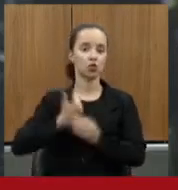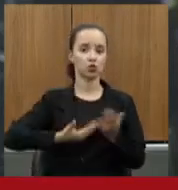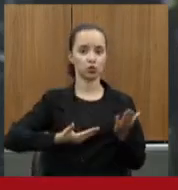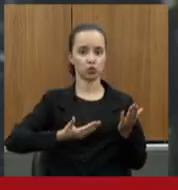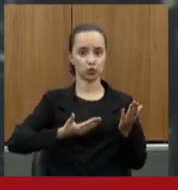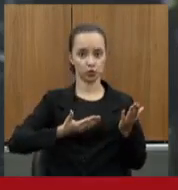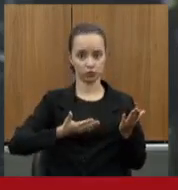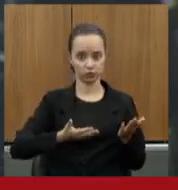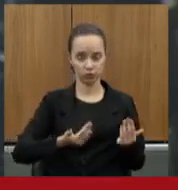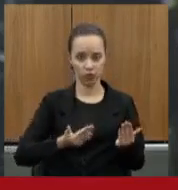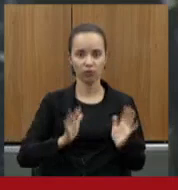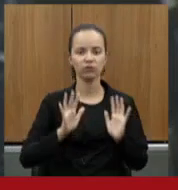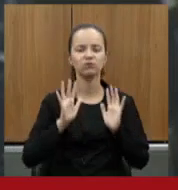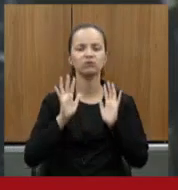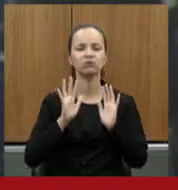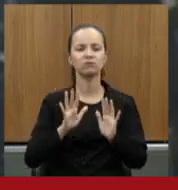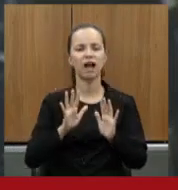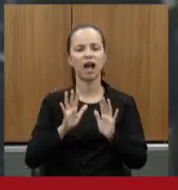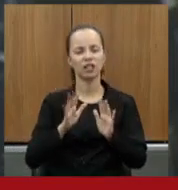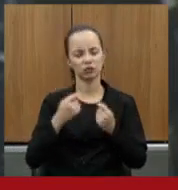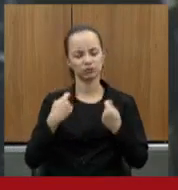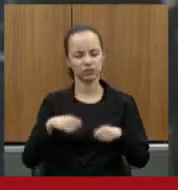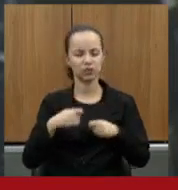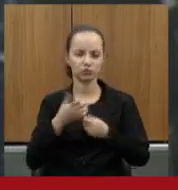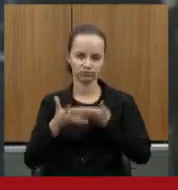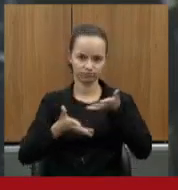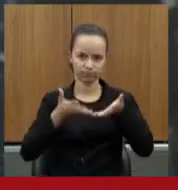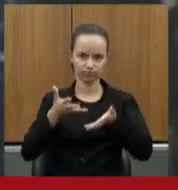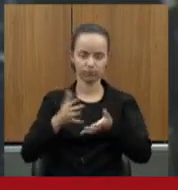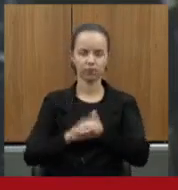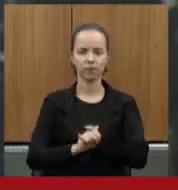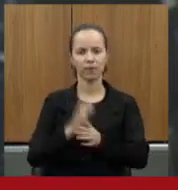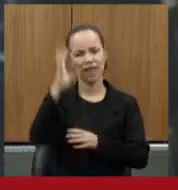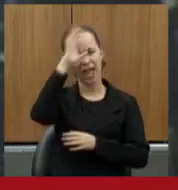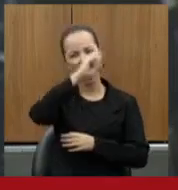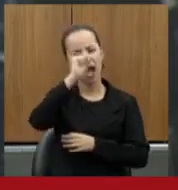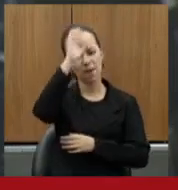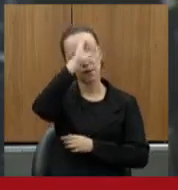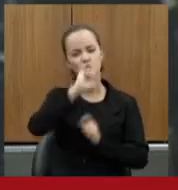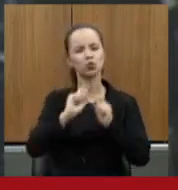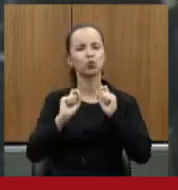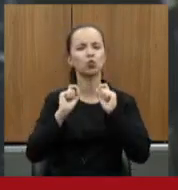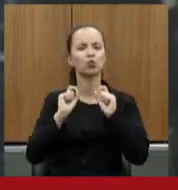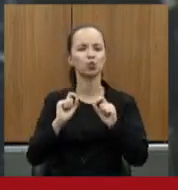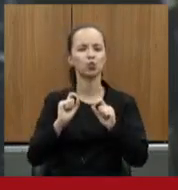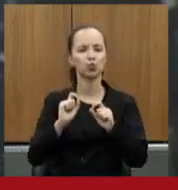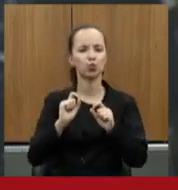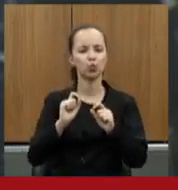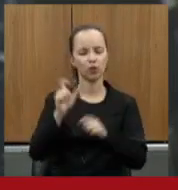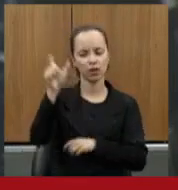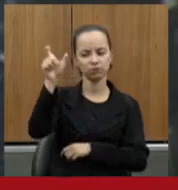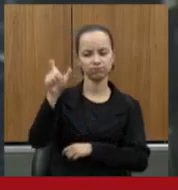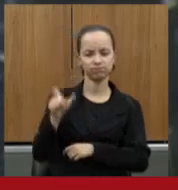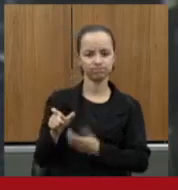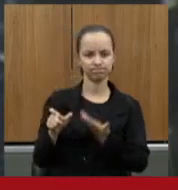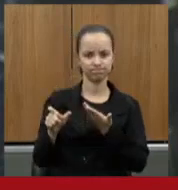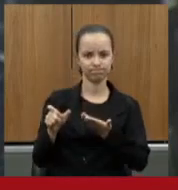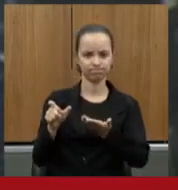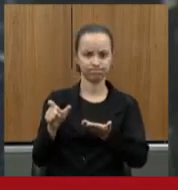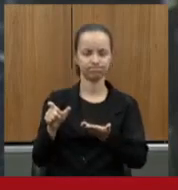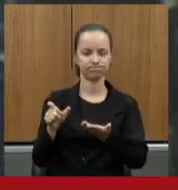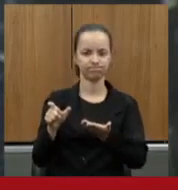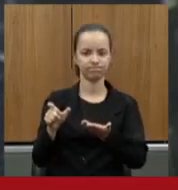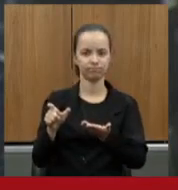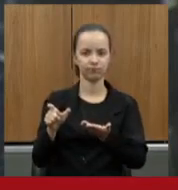de repetir e destacar. Aprendi a cultivar com quem considero um dos